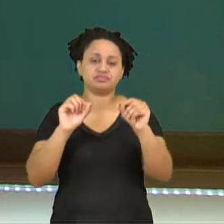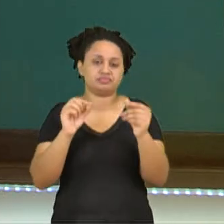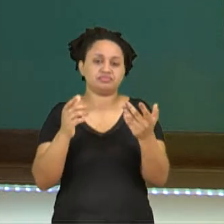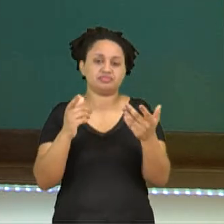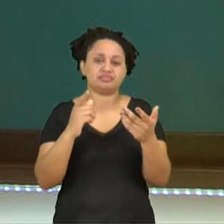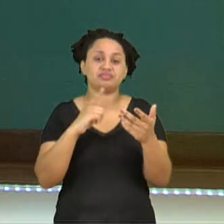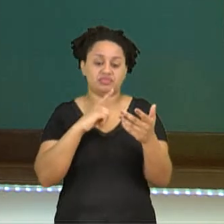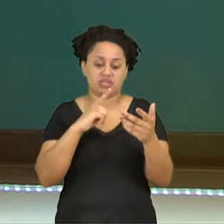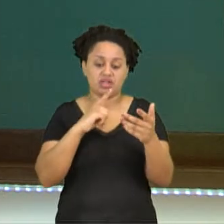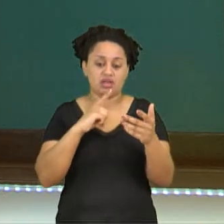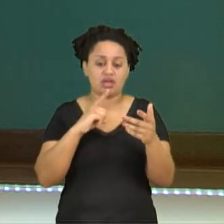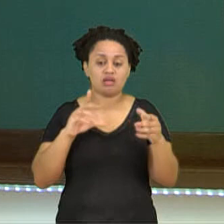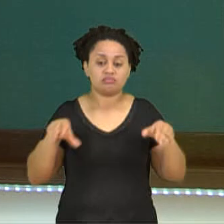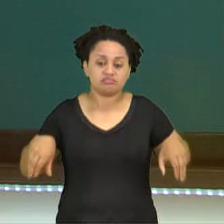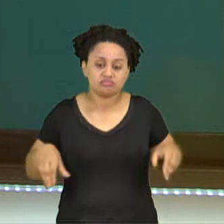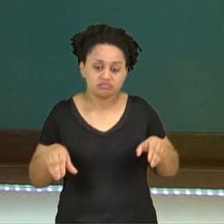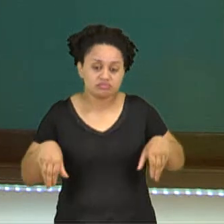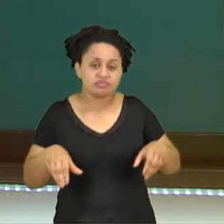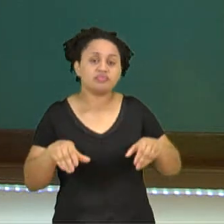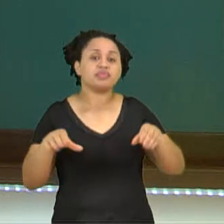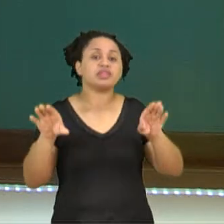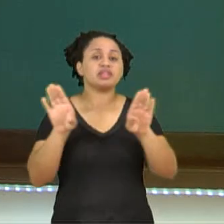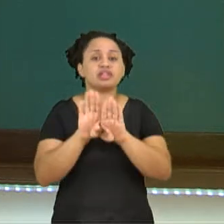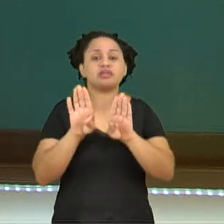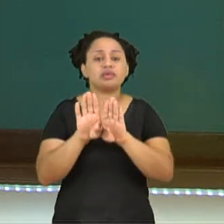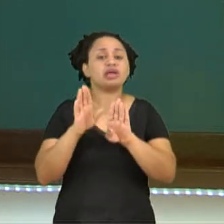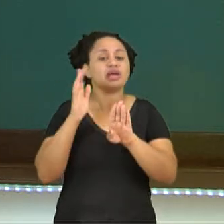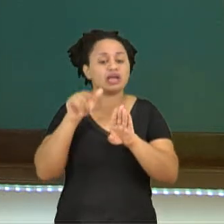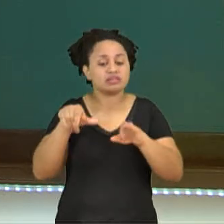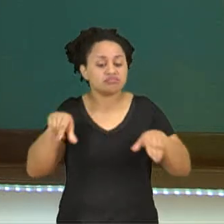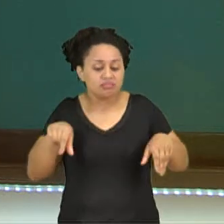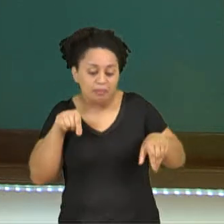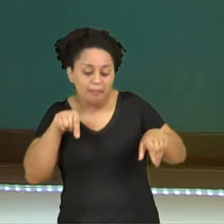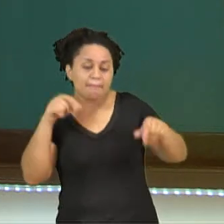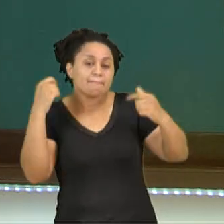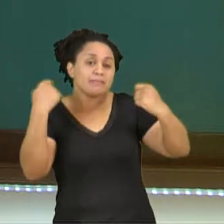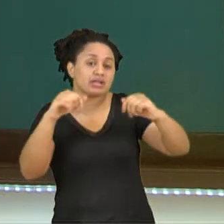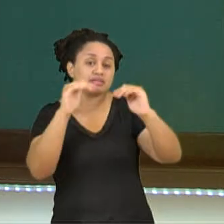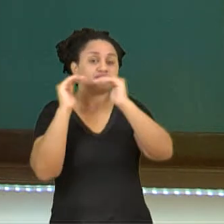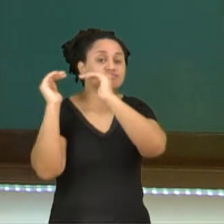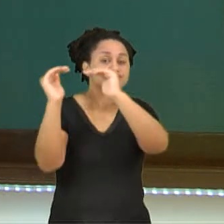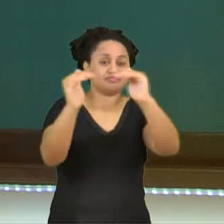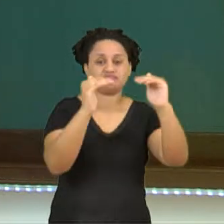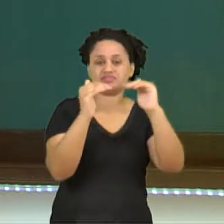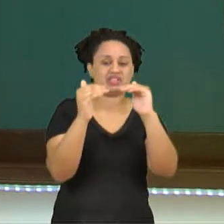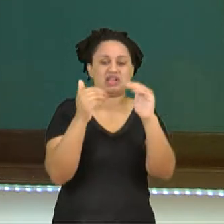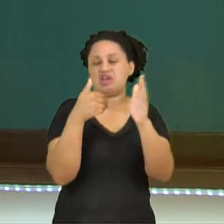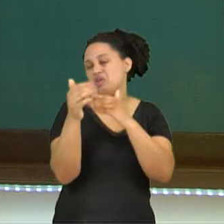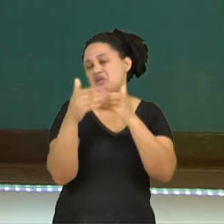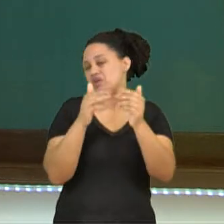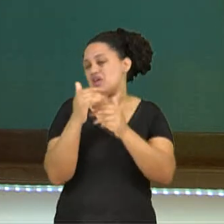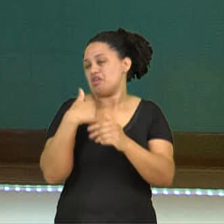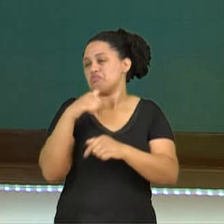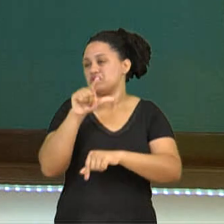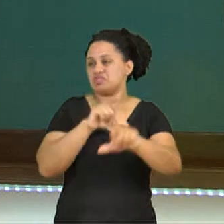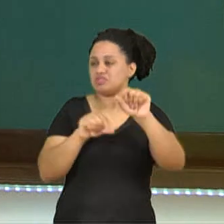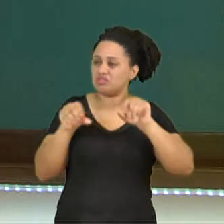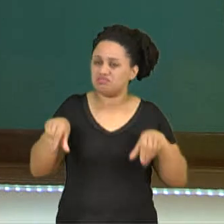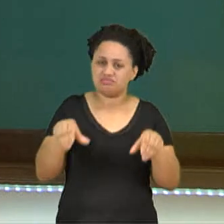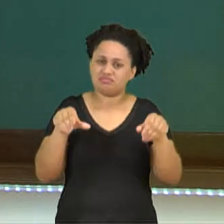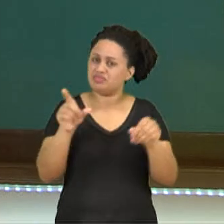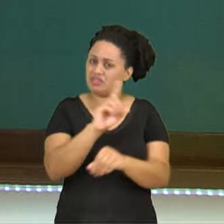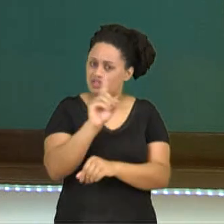de ter a cadeira de roda, ela precisa ser padronizada. Não é qualquer cadeira de roda que